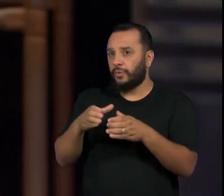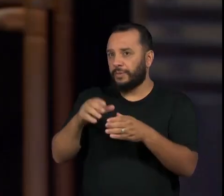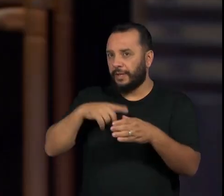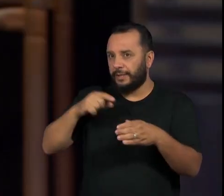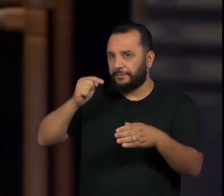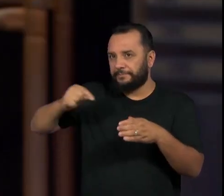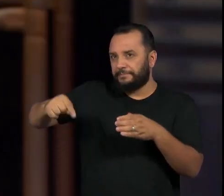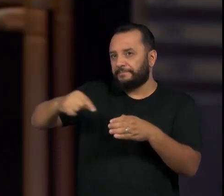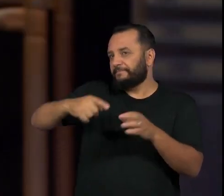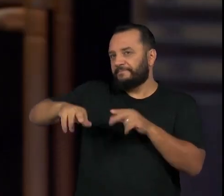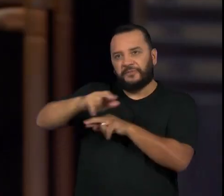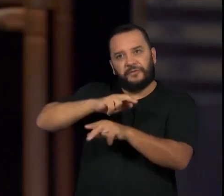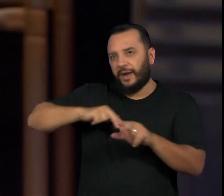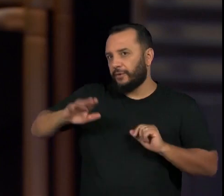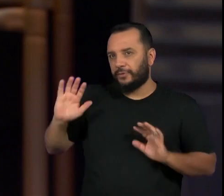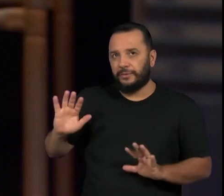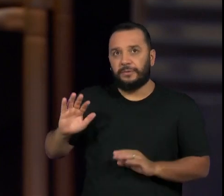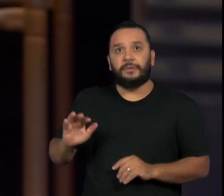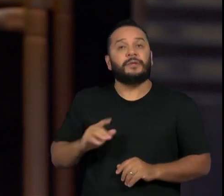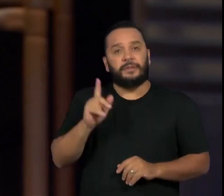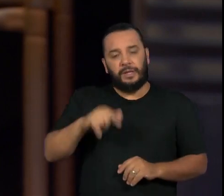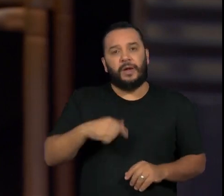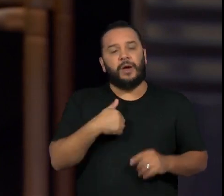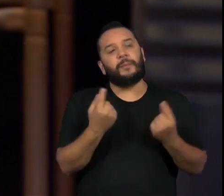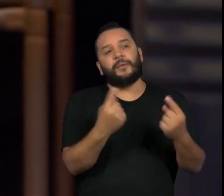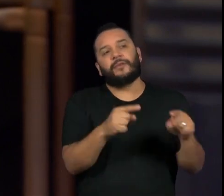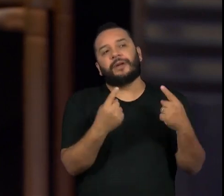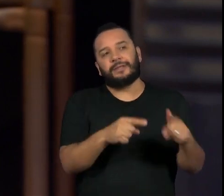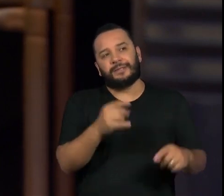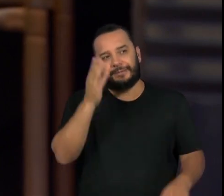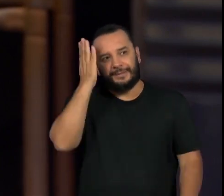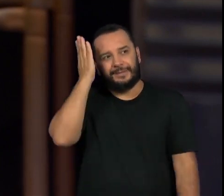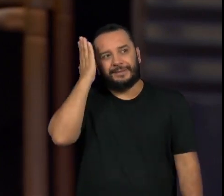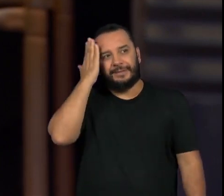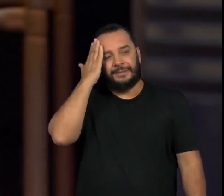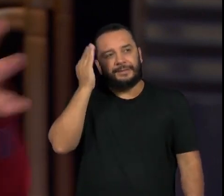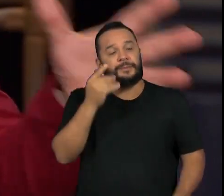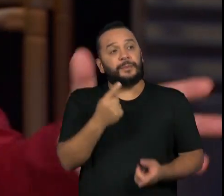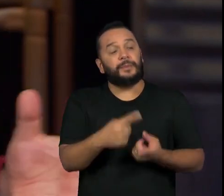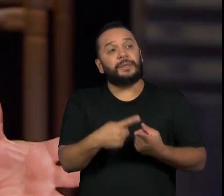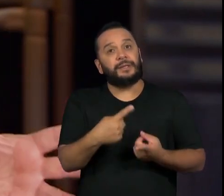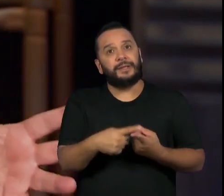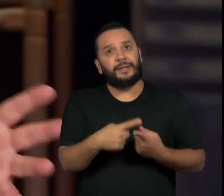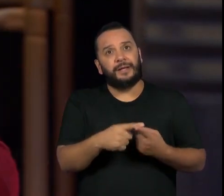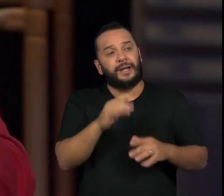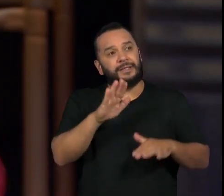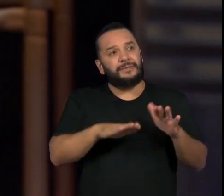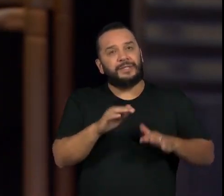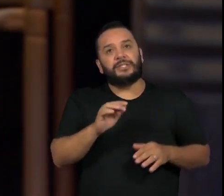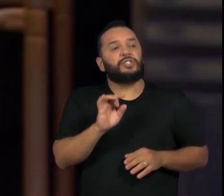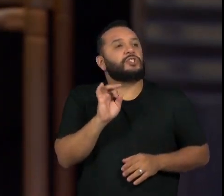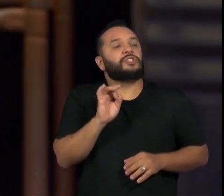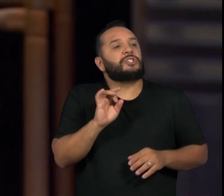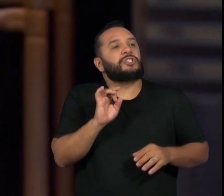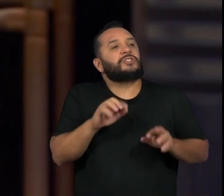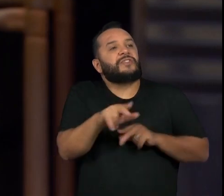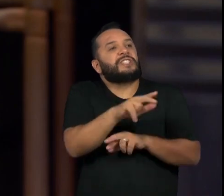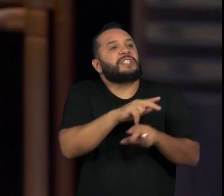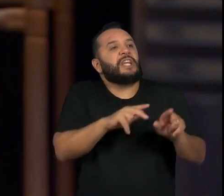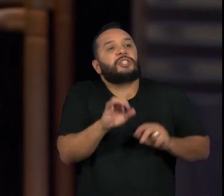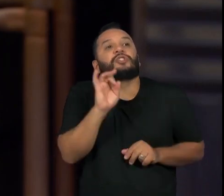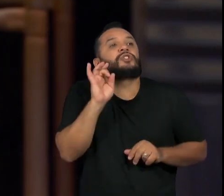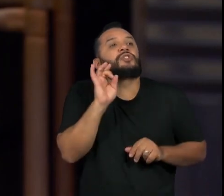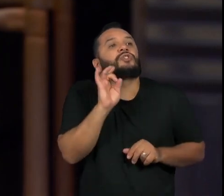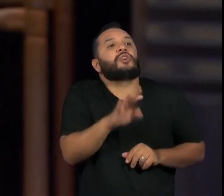é tão legal você falar isso e é uma provocação, claro, porque muitas vezes a gente elimina, a gente acha que diversidade é um